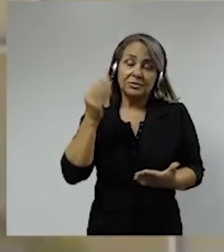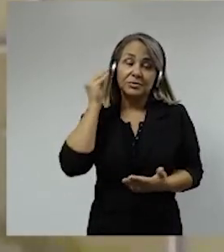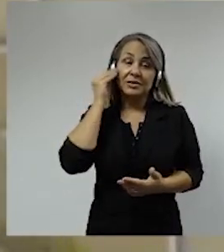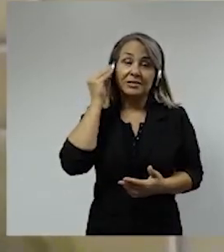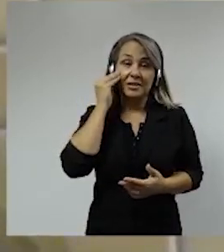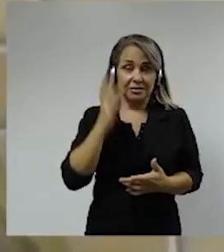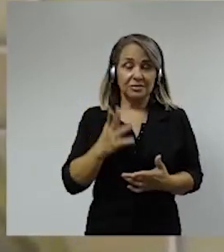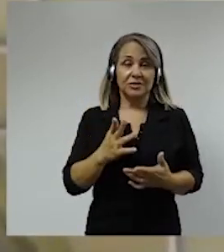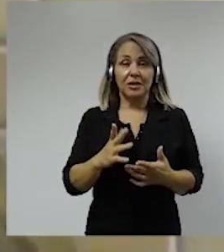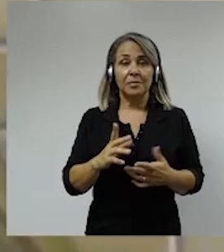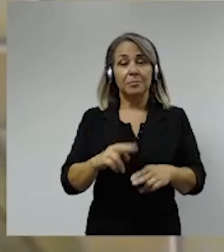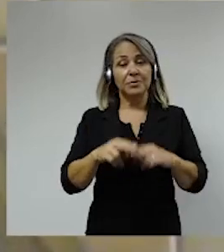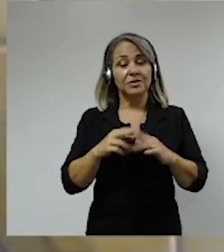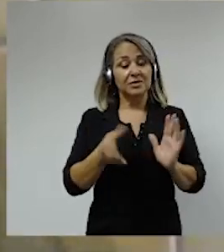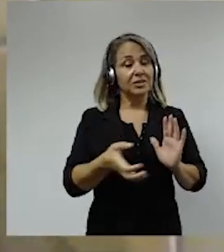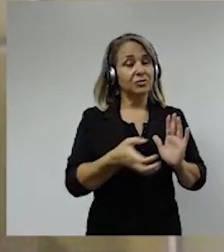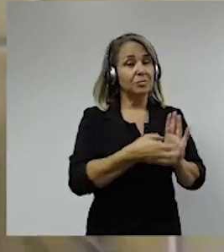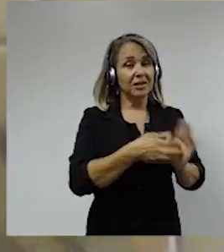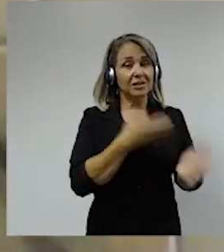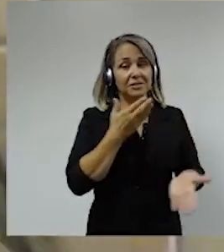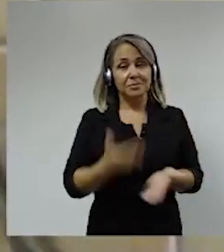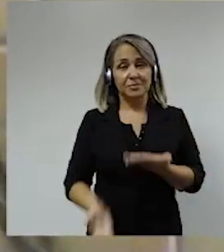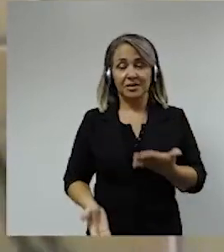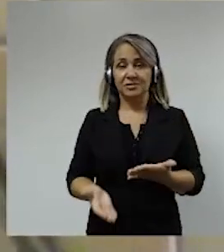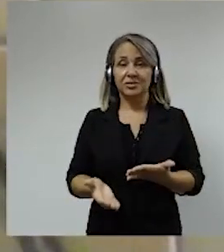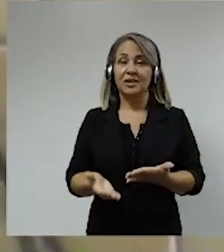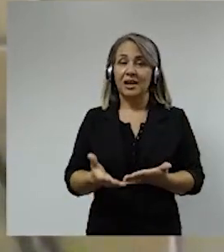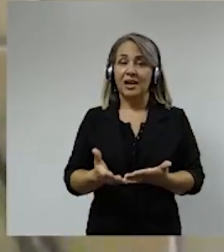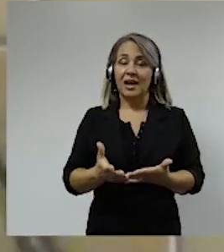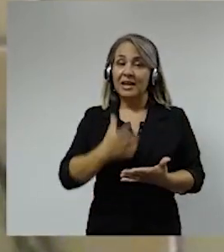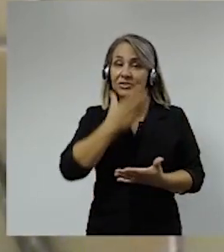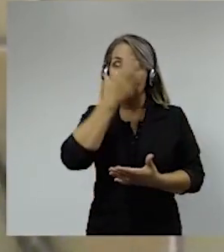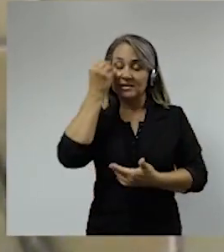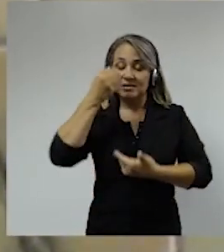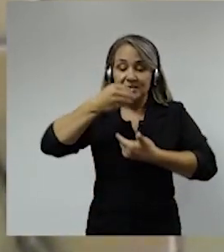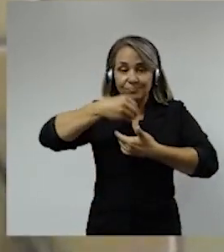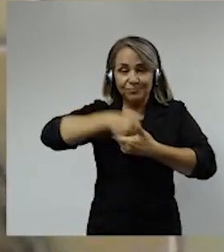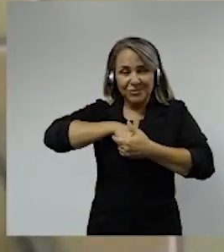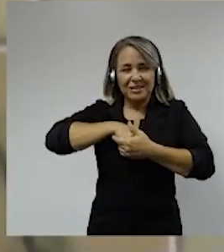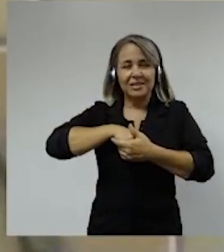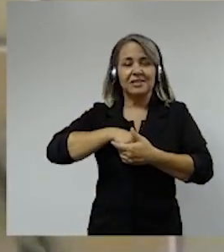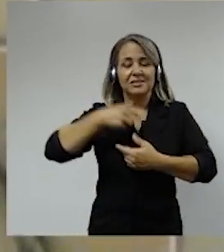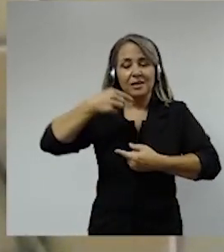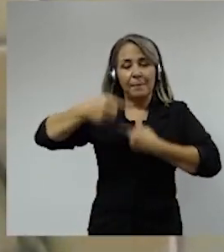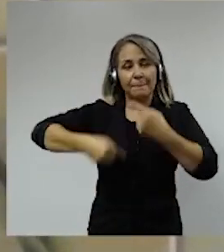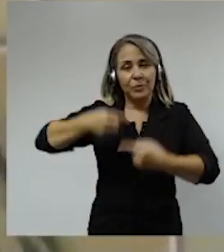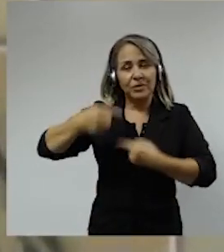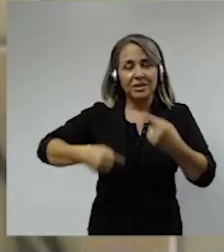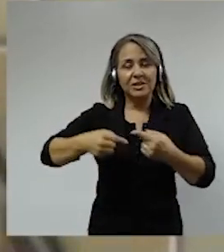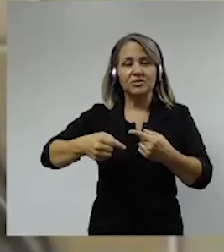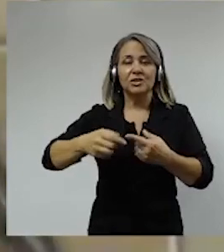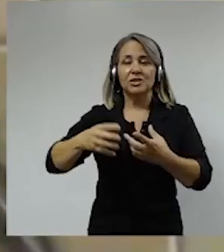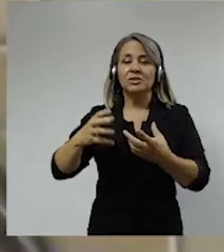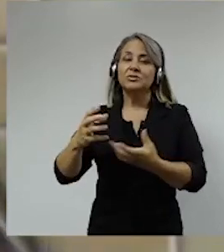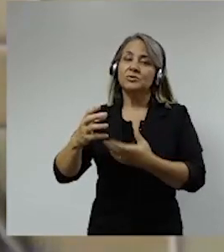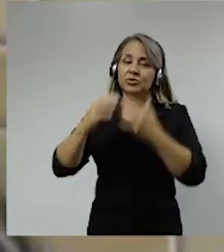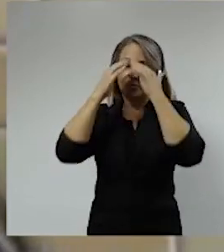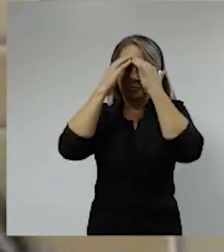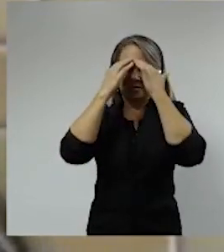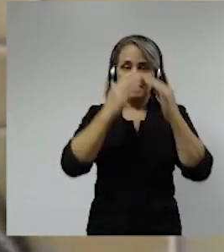que as marcas perdem ao não inserir internamente essa questão de políticas e adotar as medidas da